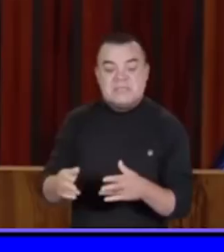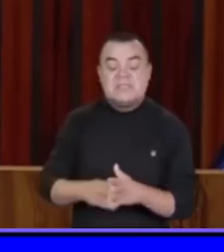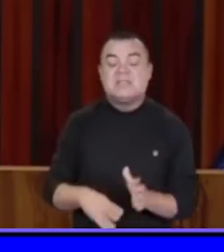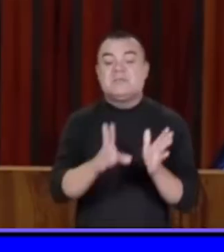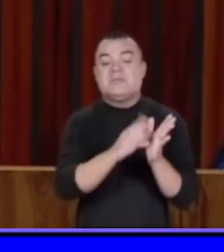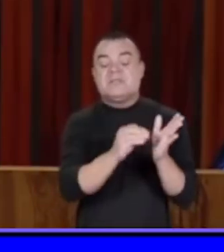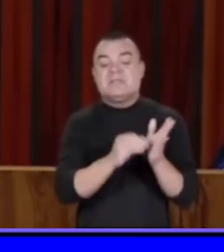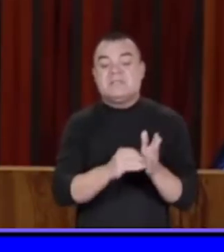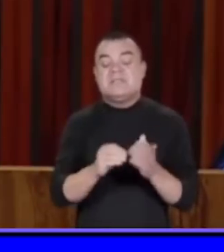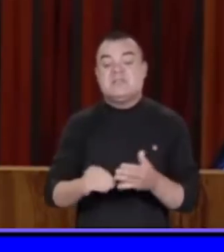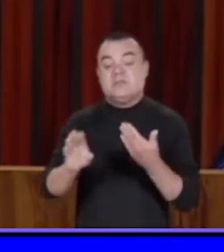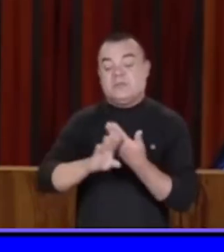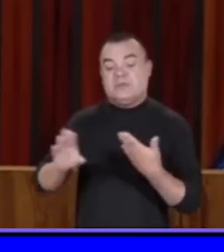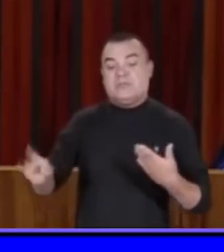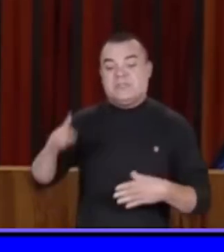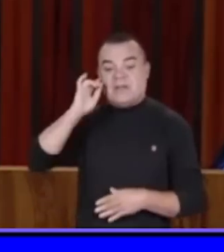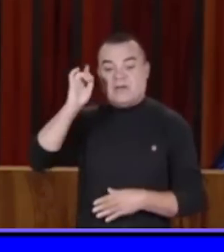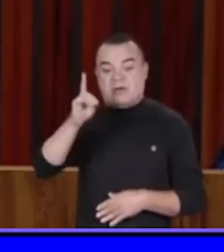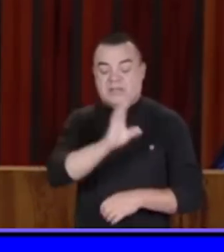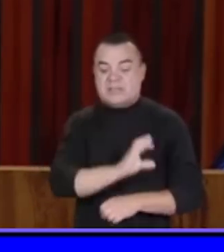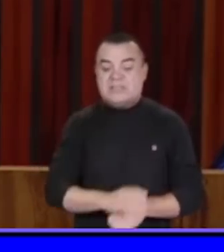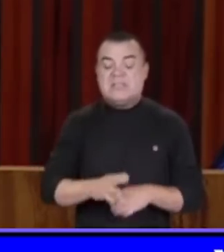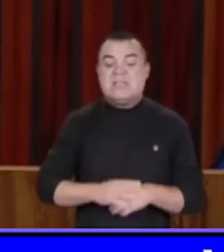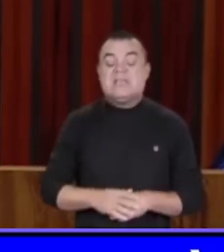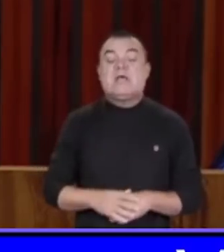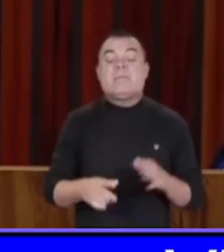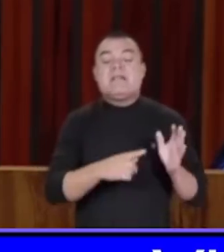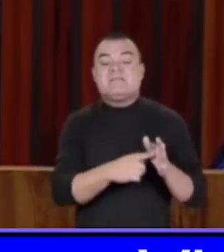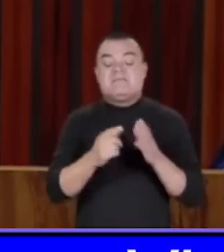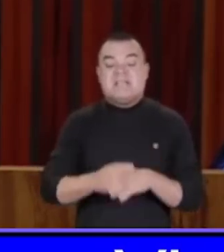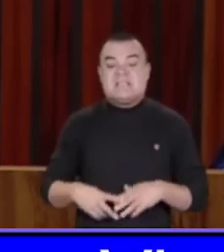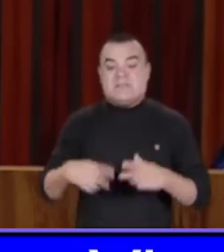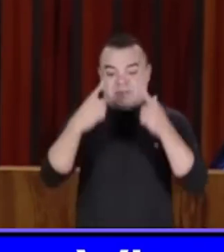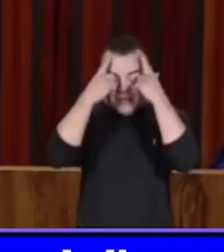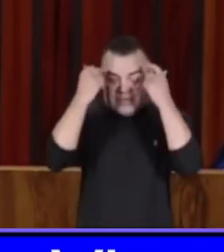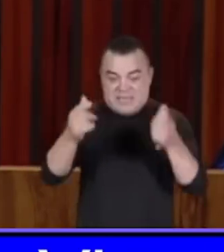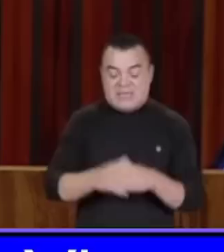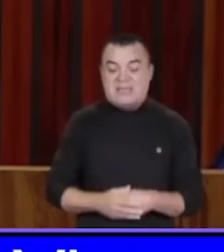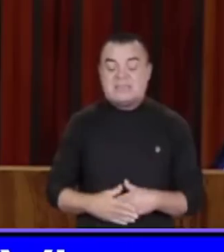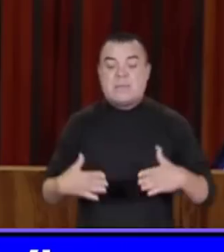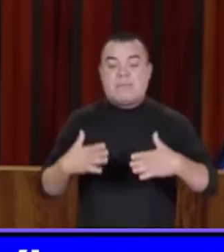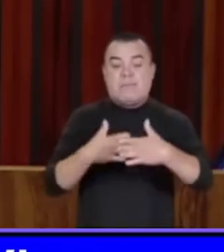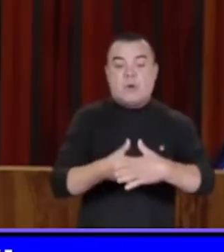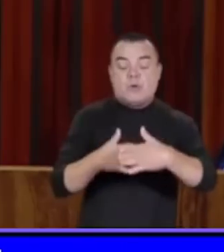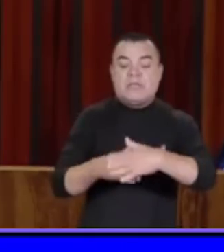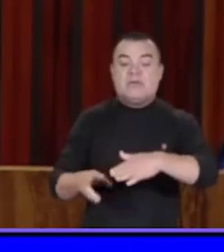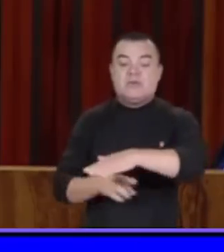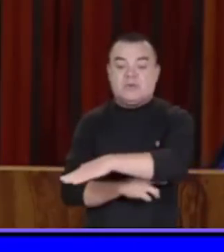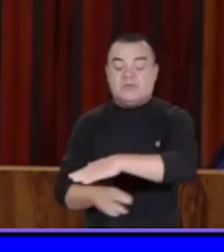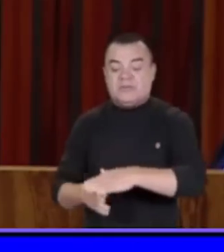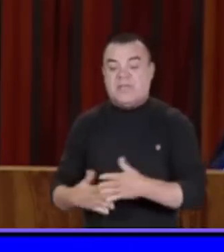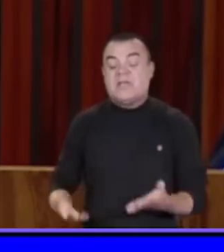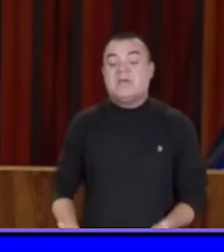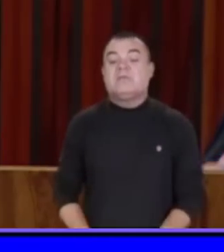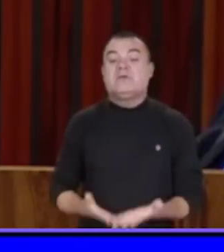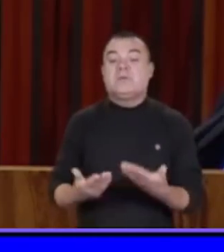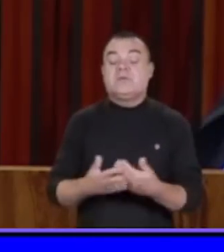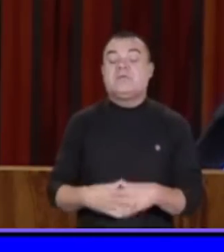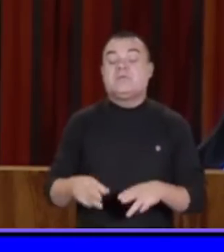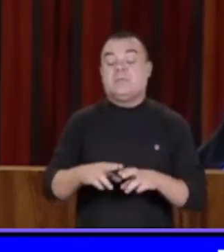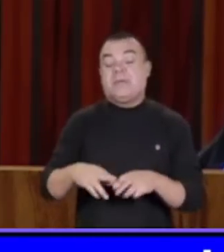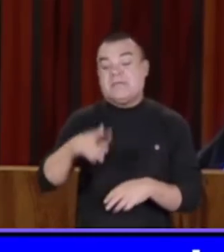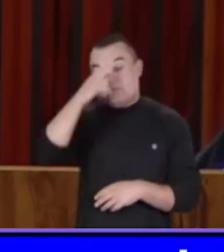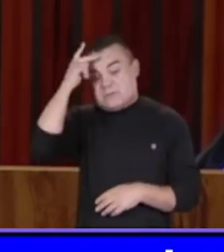ordem constitucional, manifestações violentas de rua e bloqueio de rodovias foram promovidos por pessoas